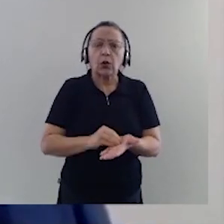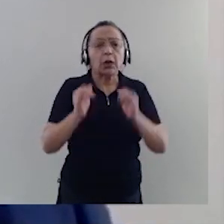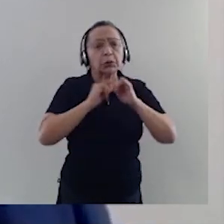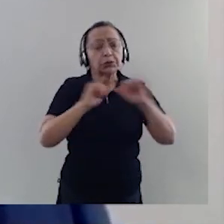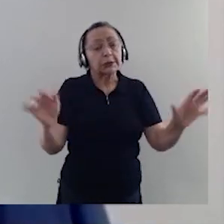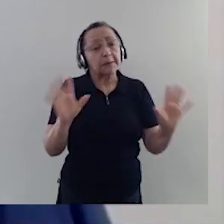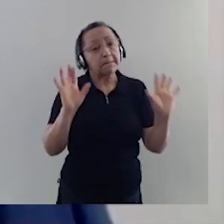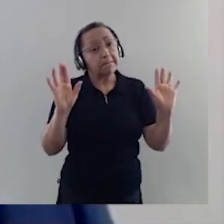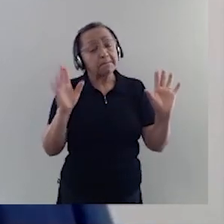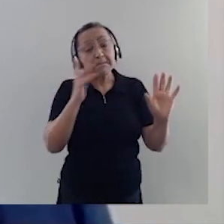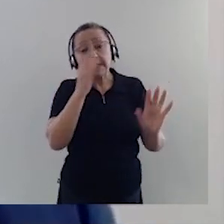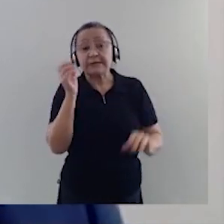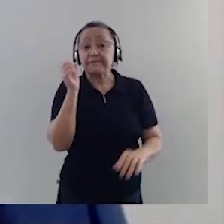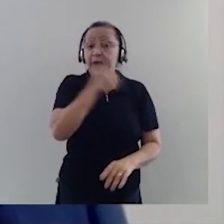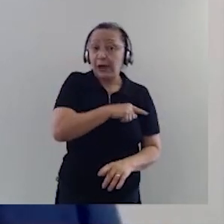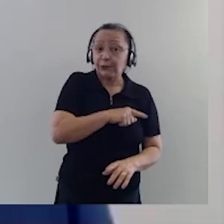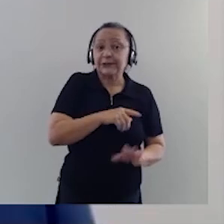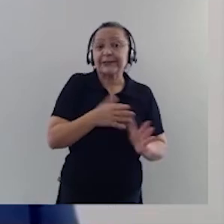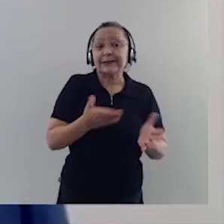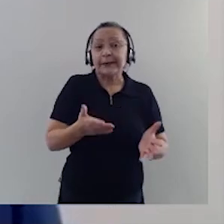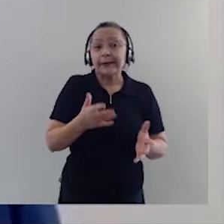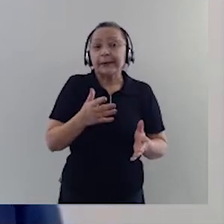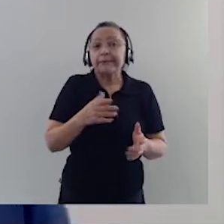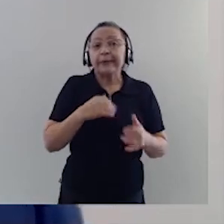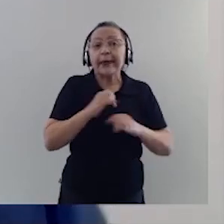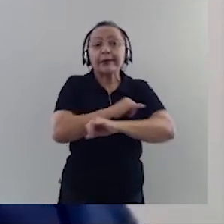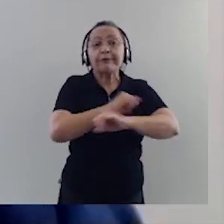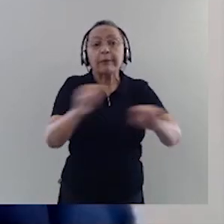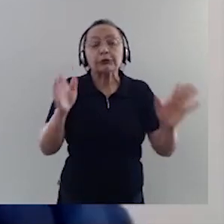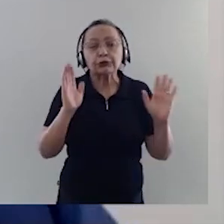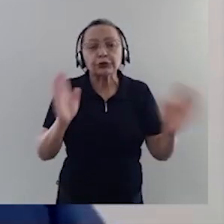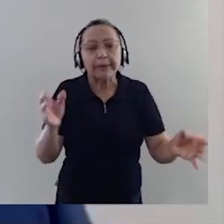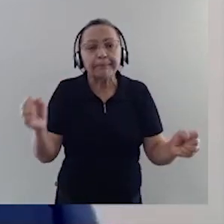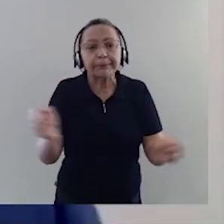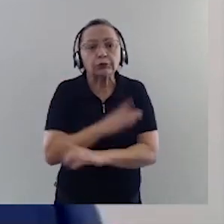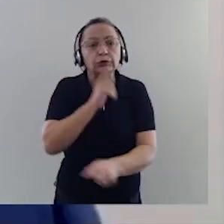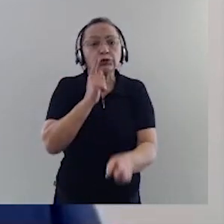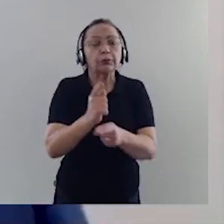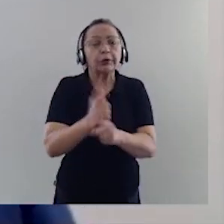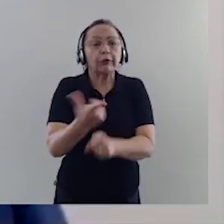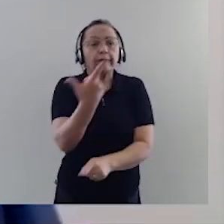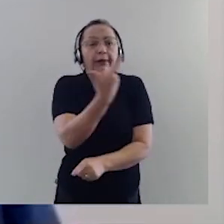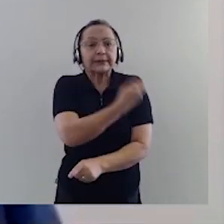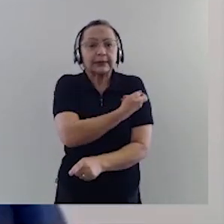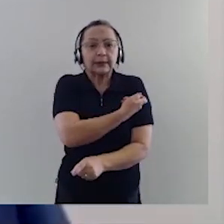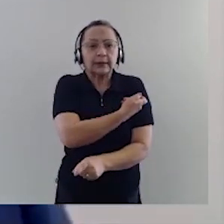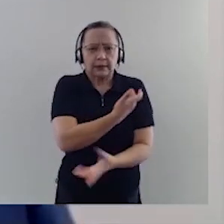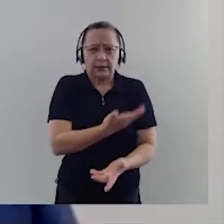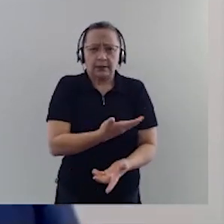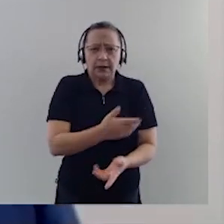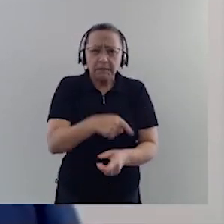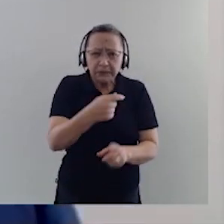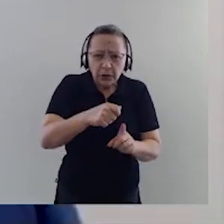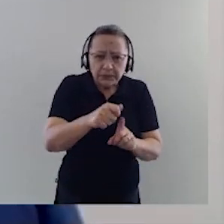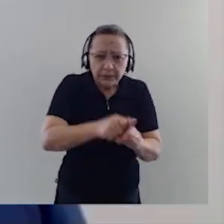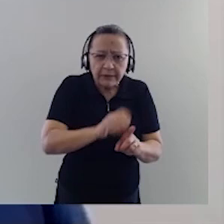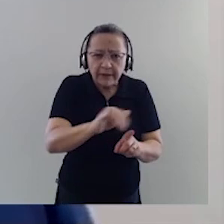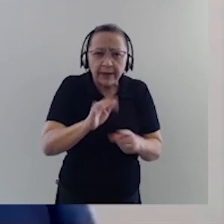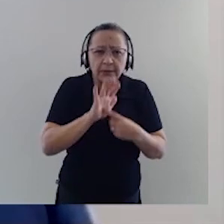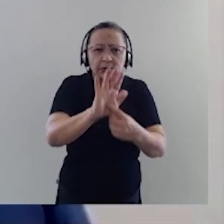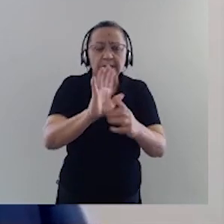aparentemente falsa, no sentido de que havia descoberto a vacina e apresentaria no mês seguinte o resultado.